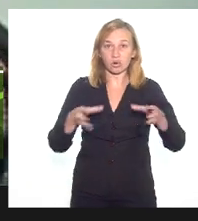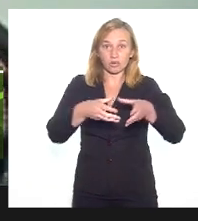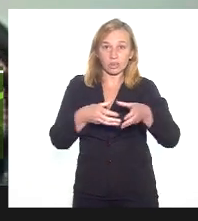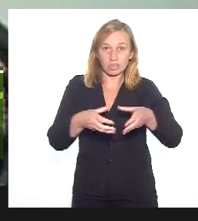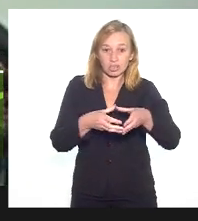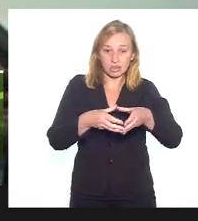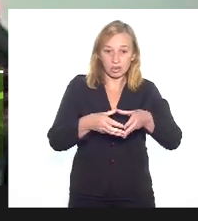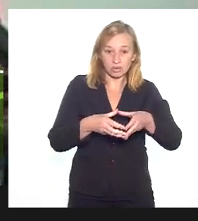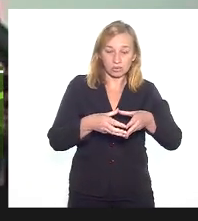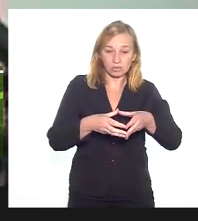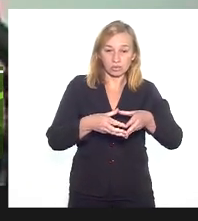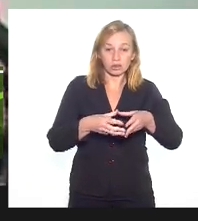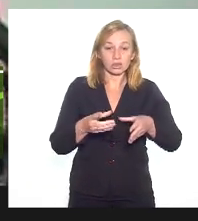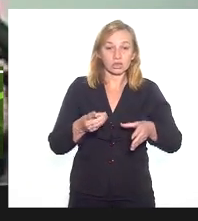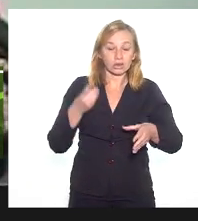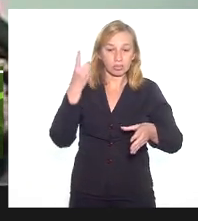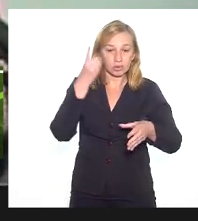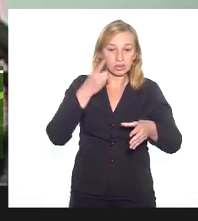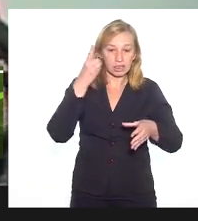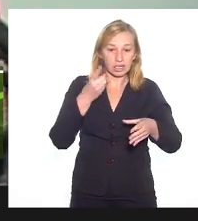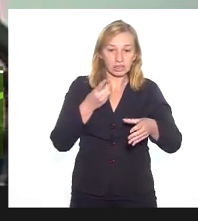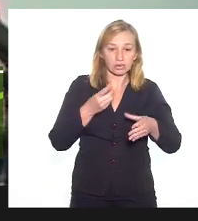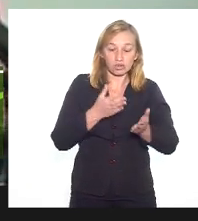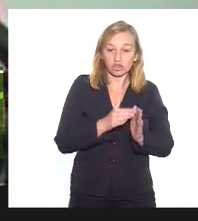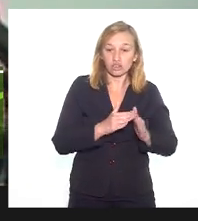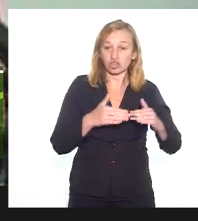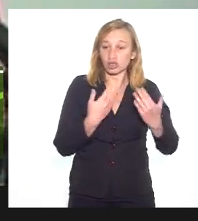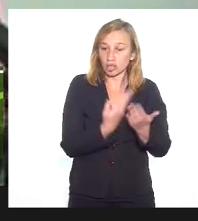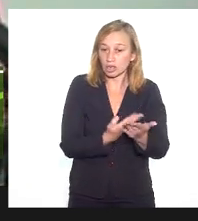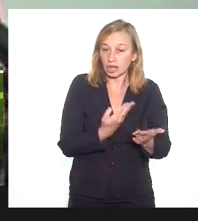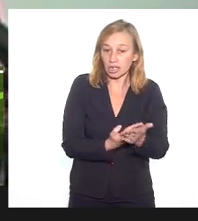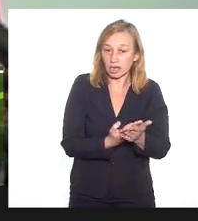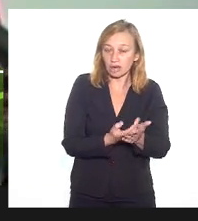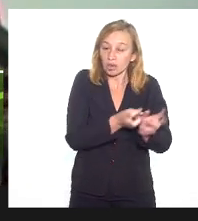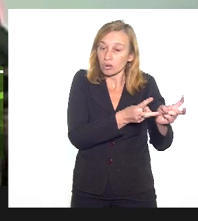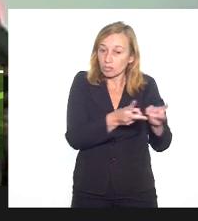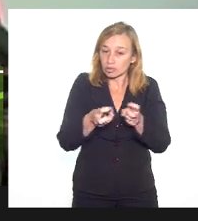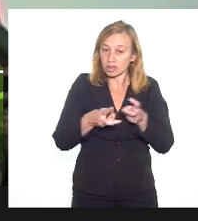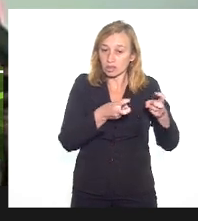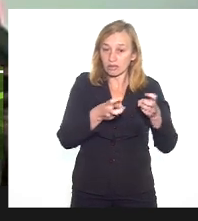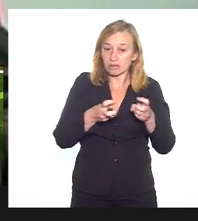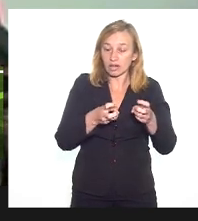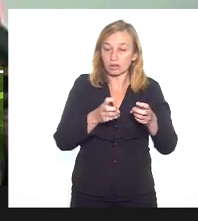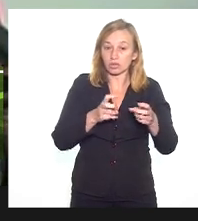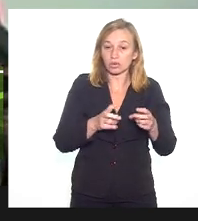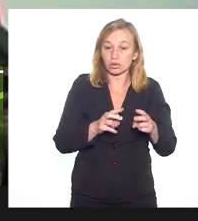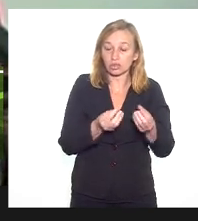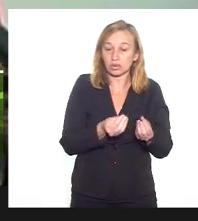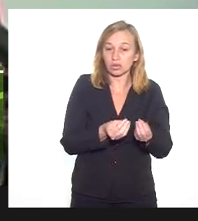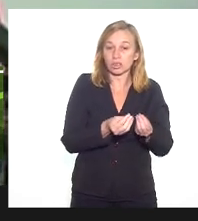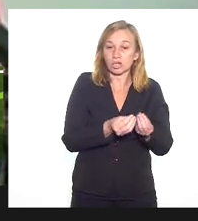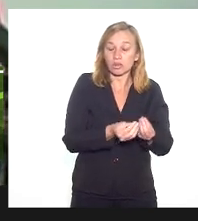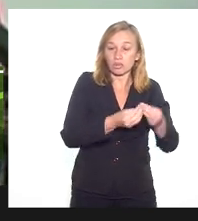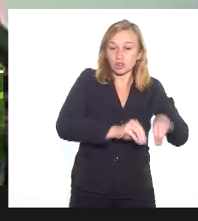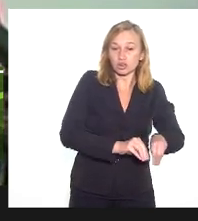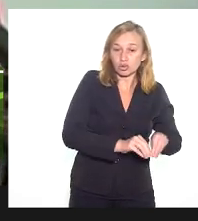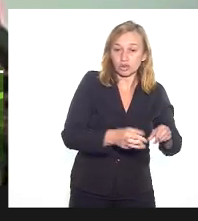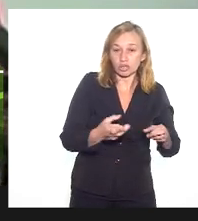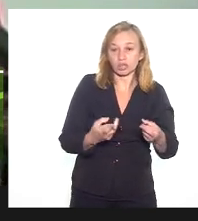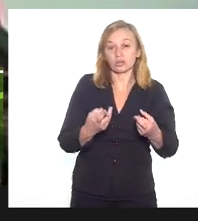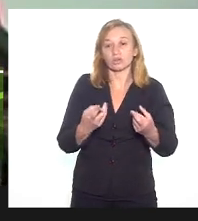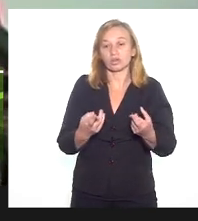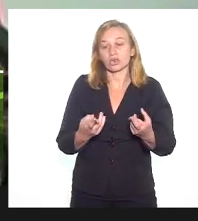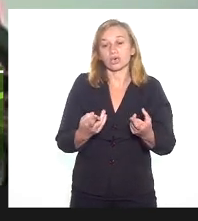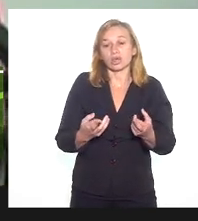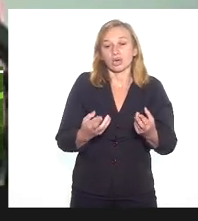Parlamentar de Inquérito, destinada a apurar as causas e consequências dos casos de intolerância religiosa no estado